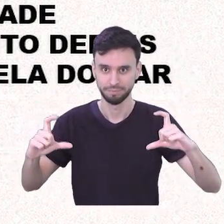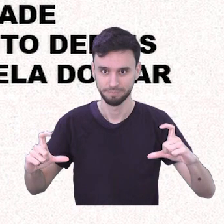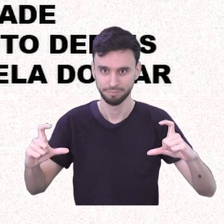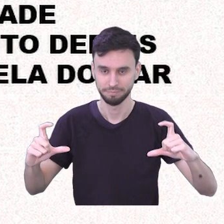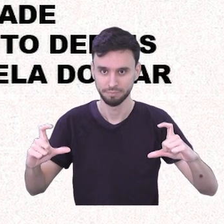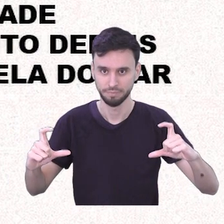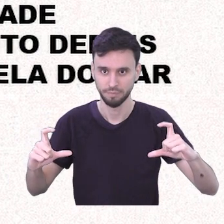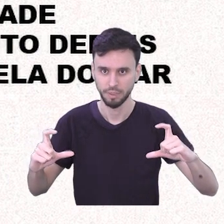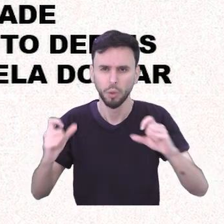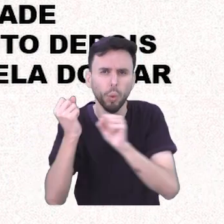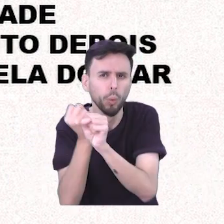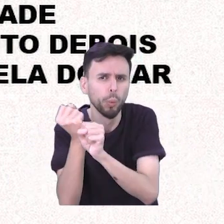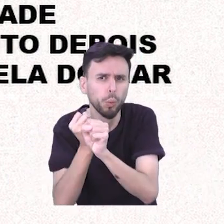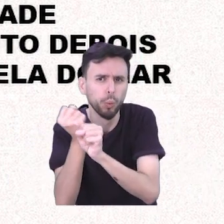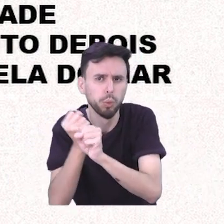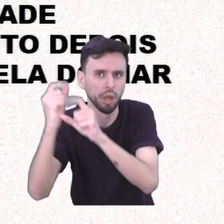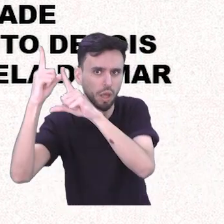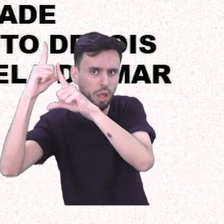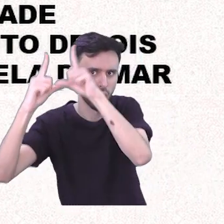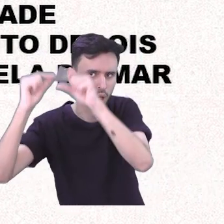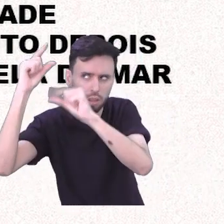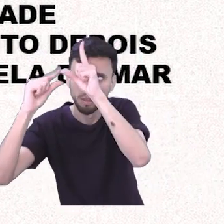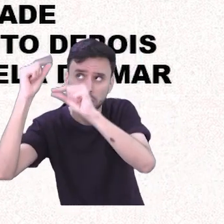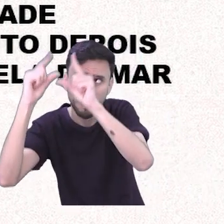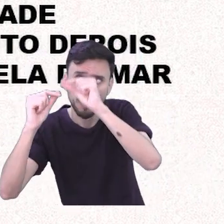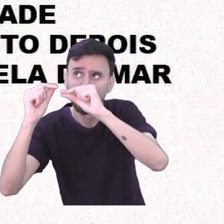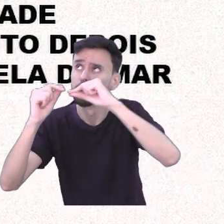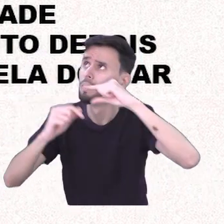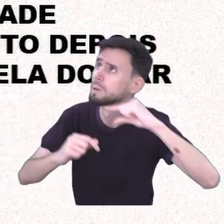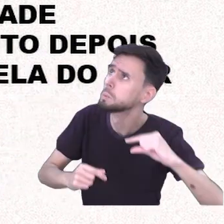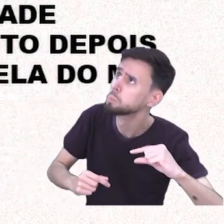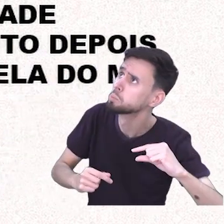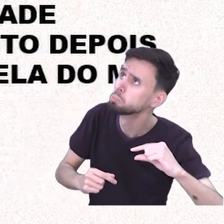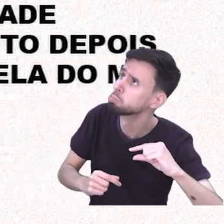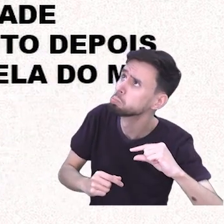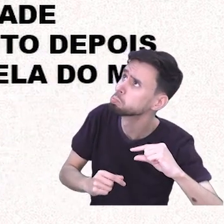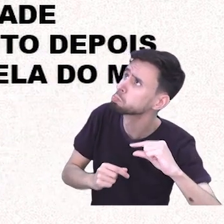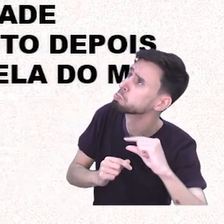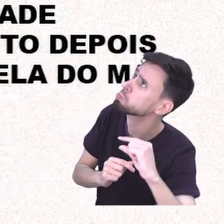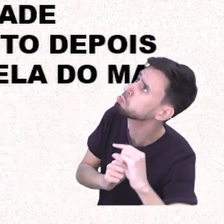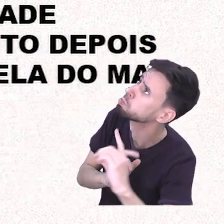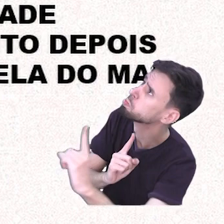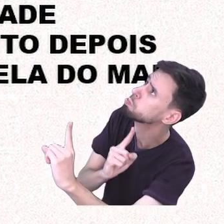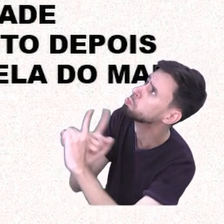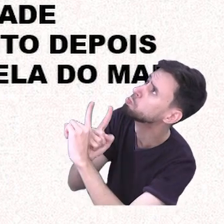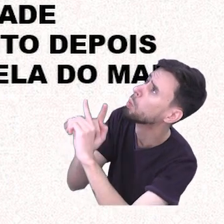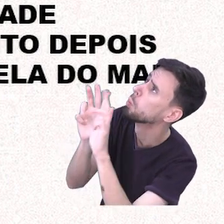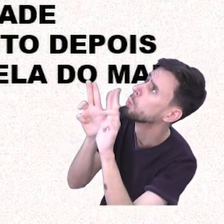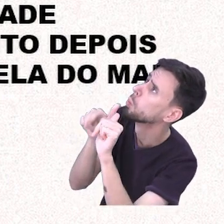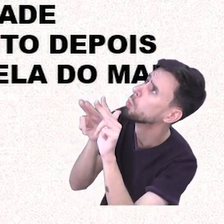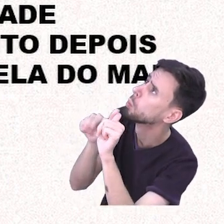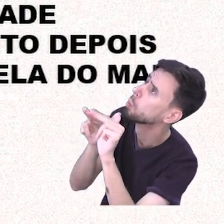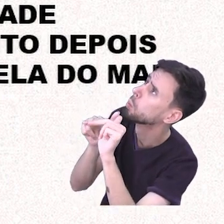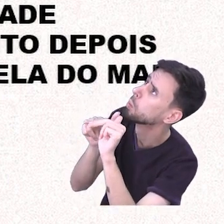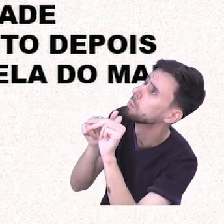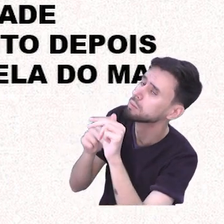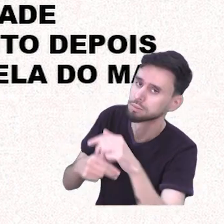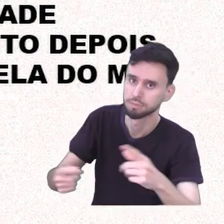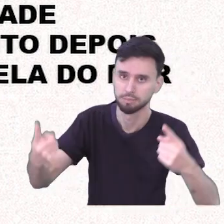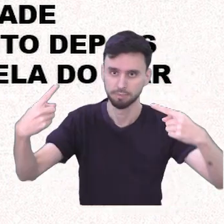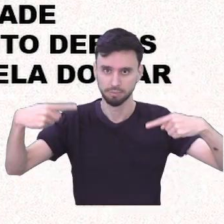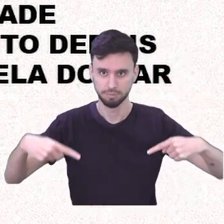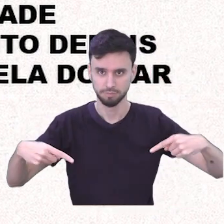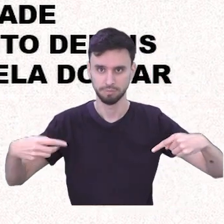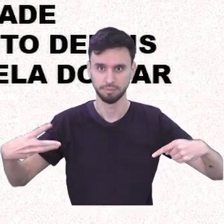anos, muitos anos, ela no céu e ele no mar. Dizem que nunca o pobrezinho pôde com ela encontrar. Terceira e última